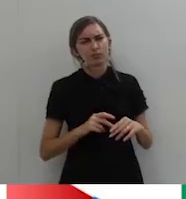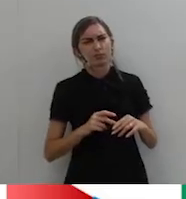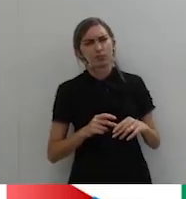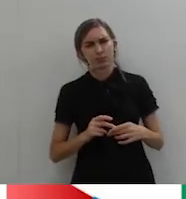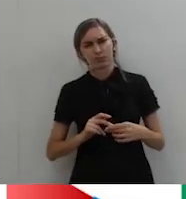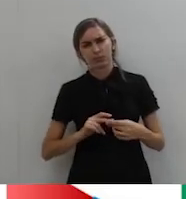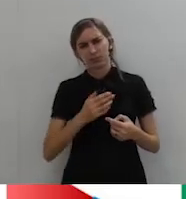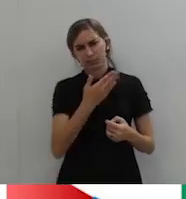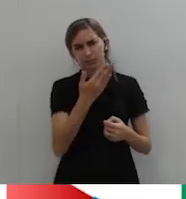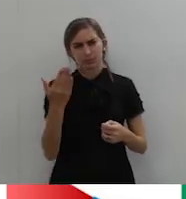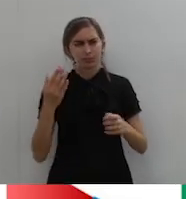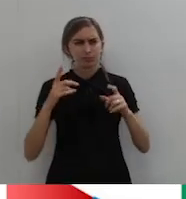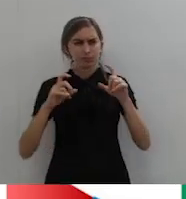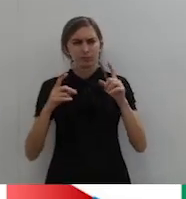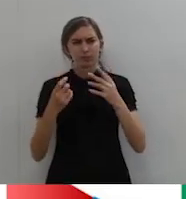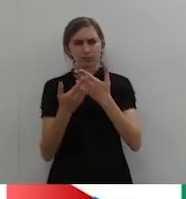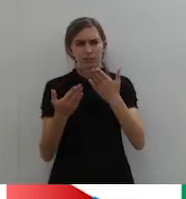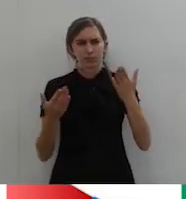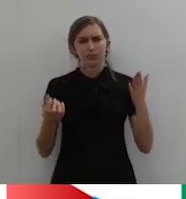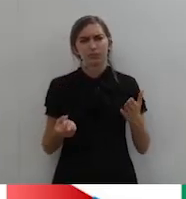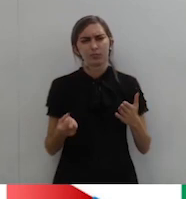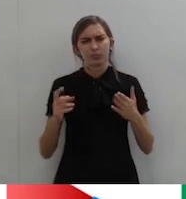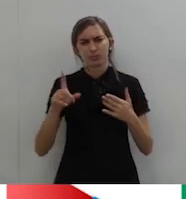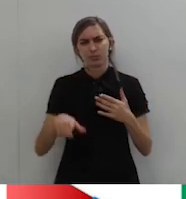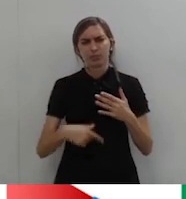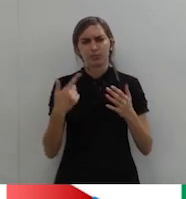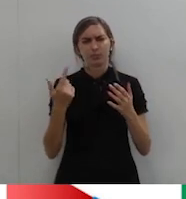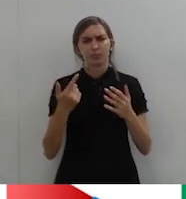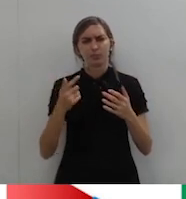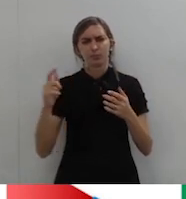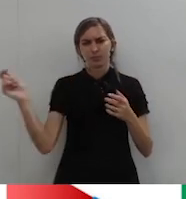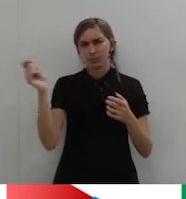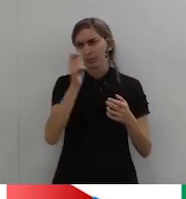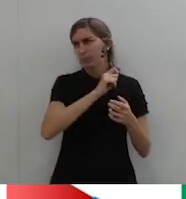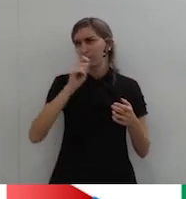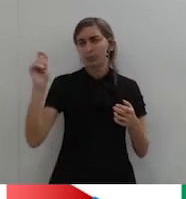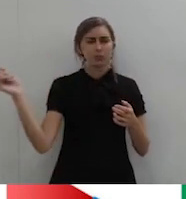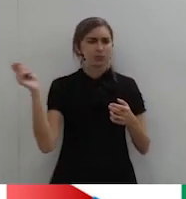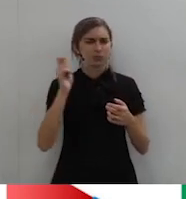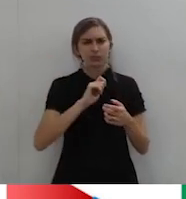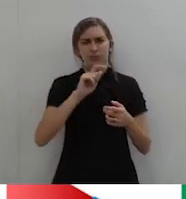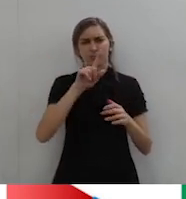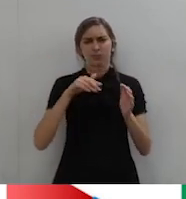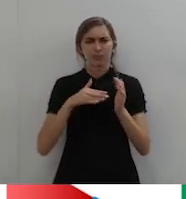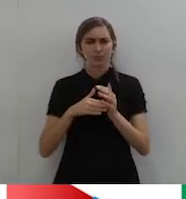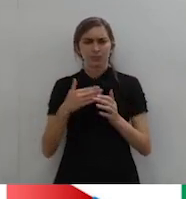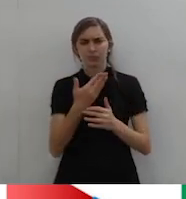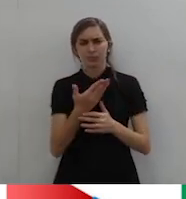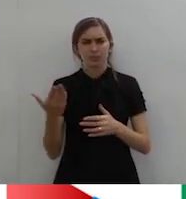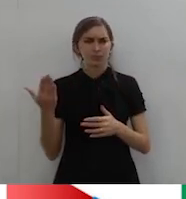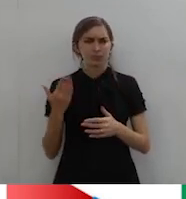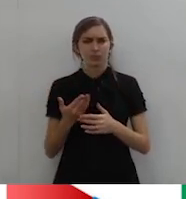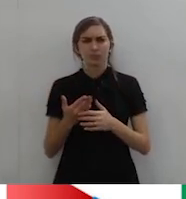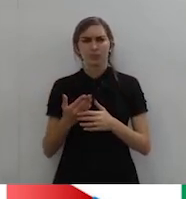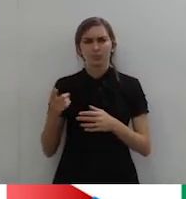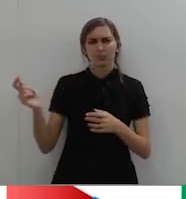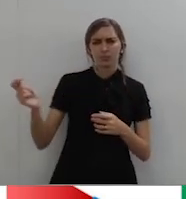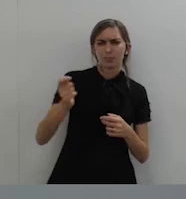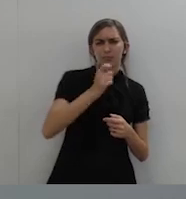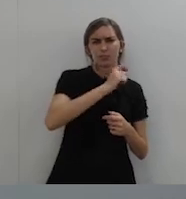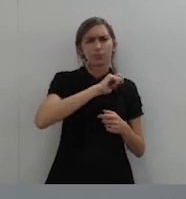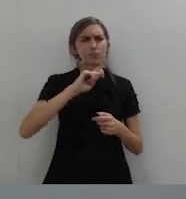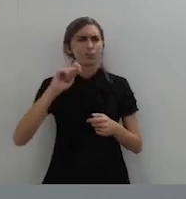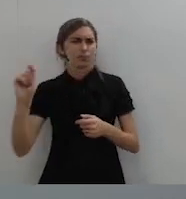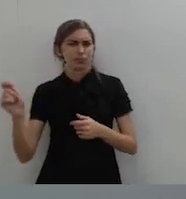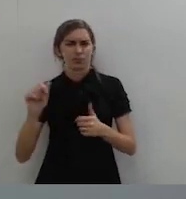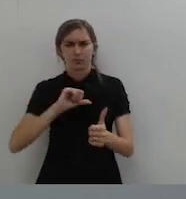Isso aí, a imagem para vocês é um papagaio ou pipa, que até mesmo aquele rabinho da